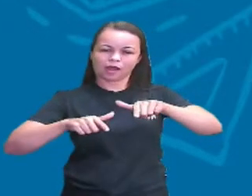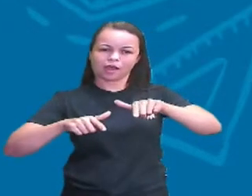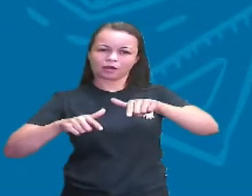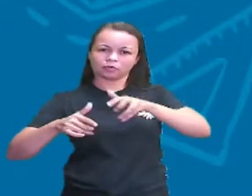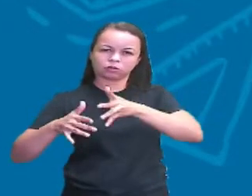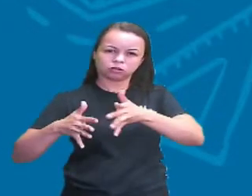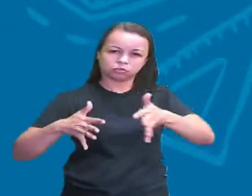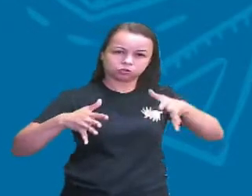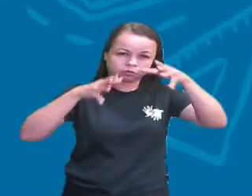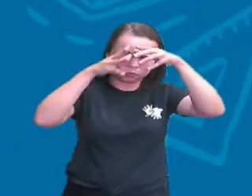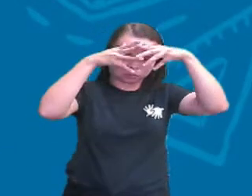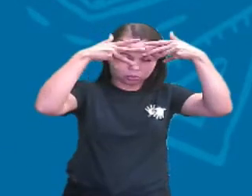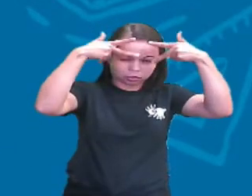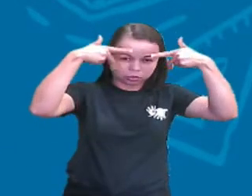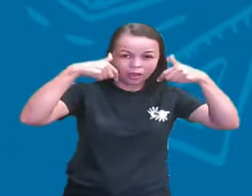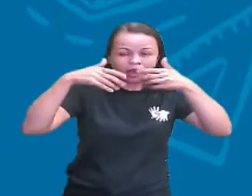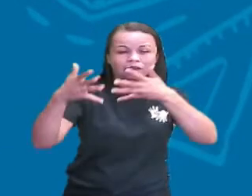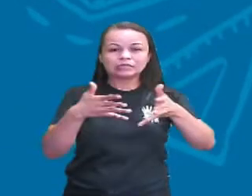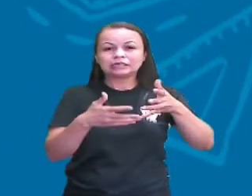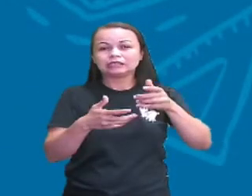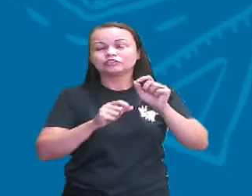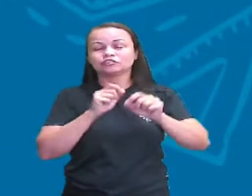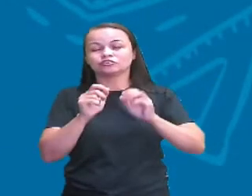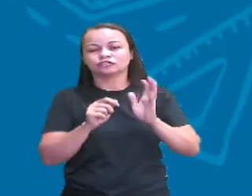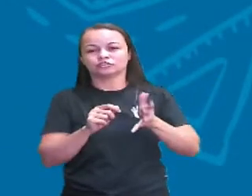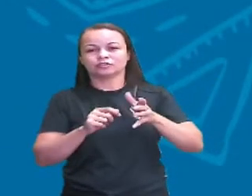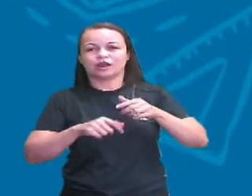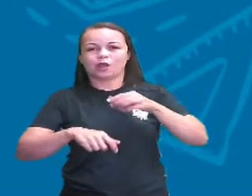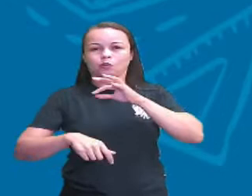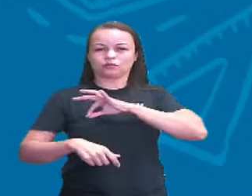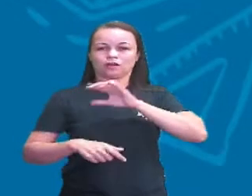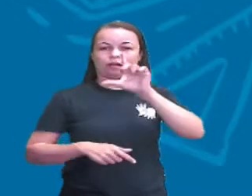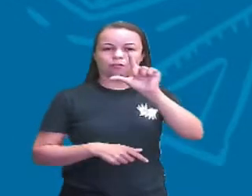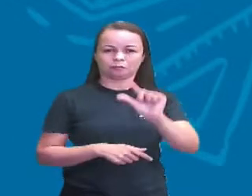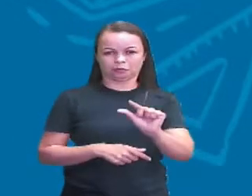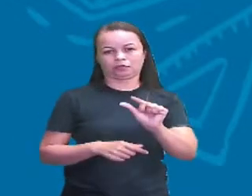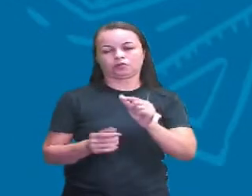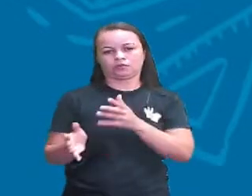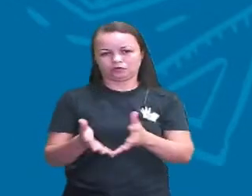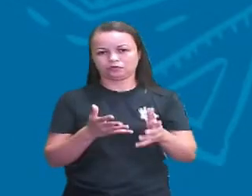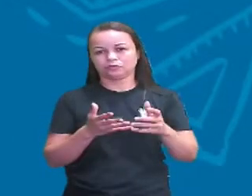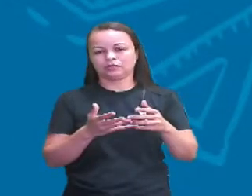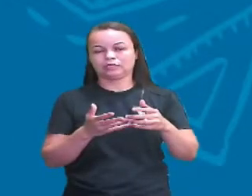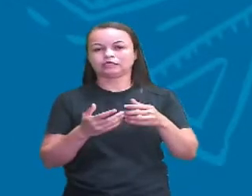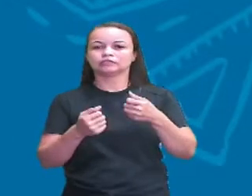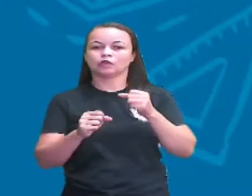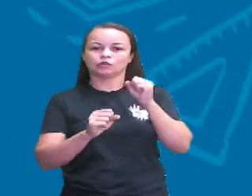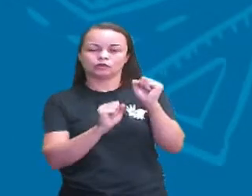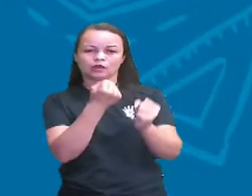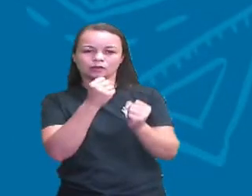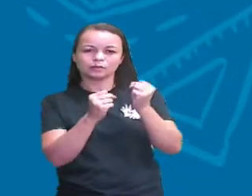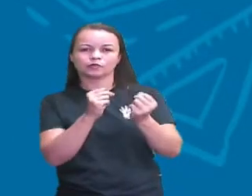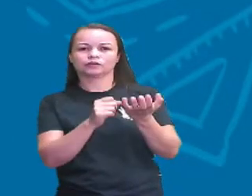muito constante, muito presente nas fábricas, né? Nas indústrias daquela época, naqueles